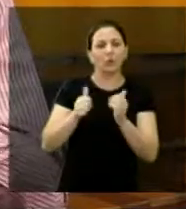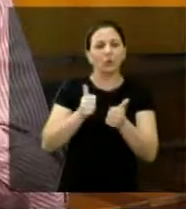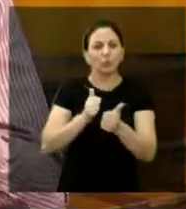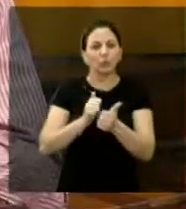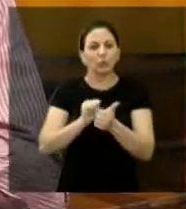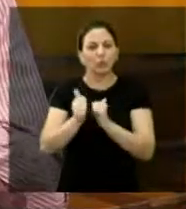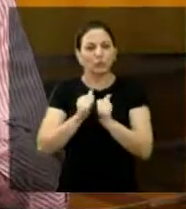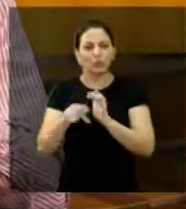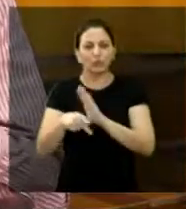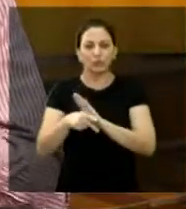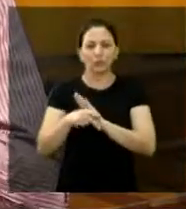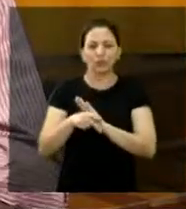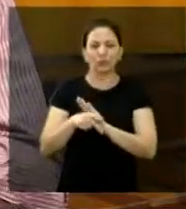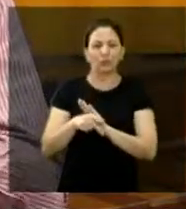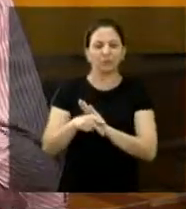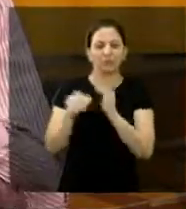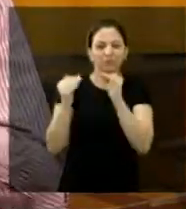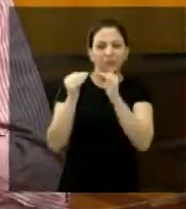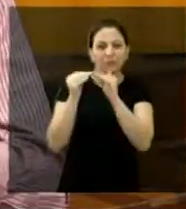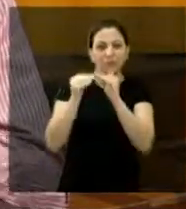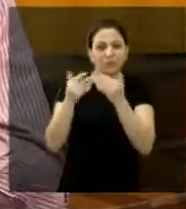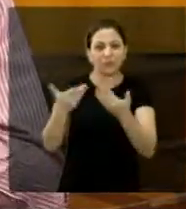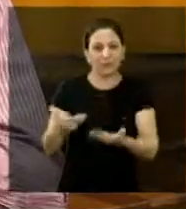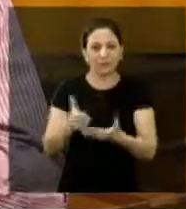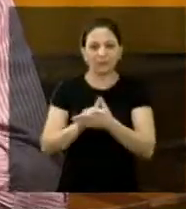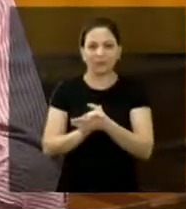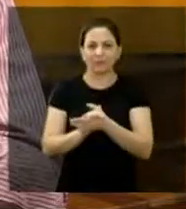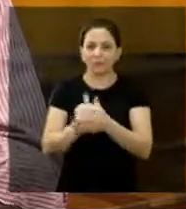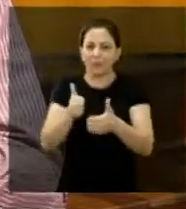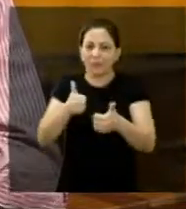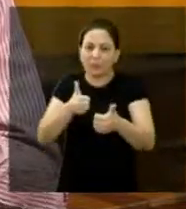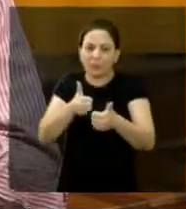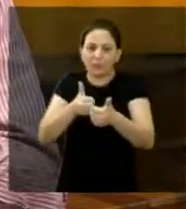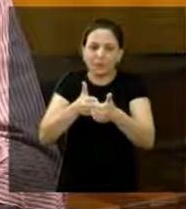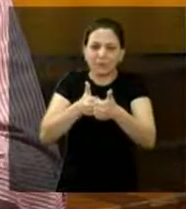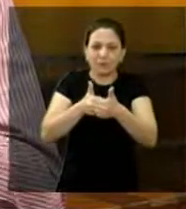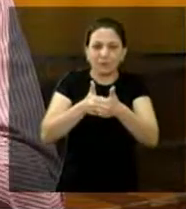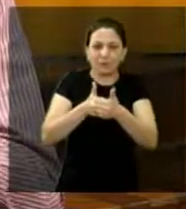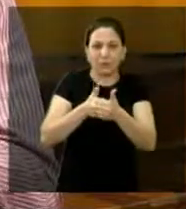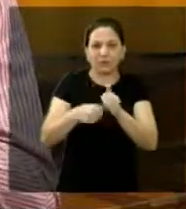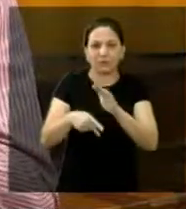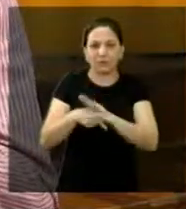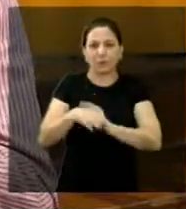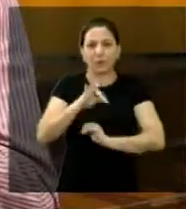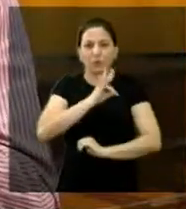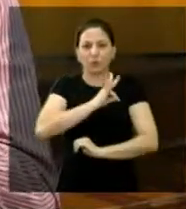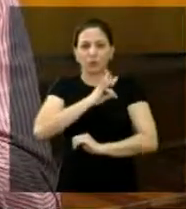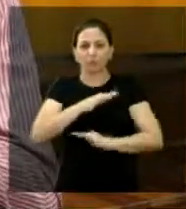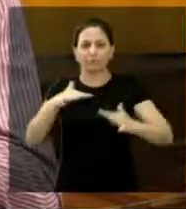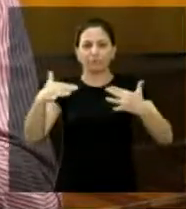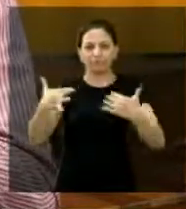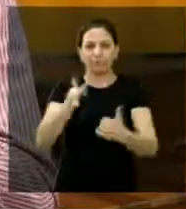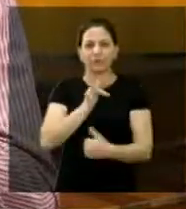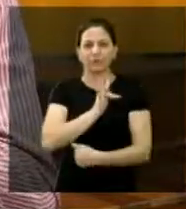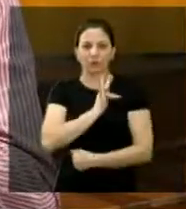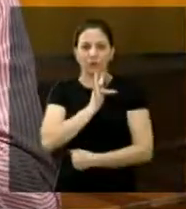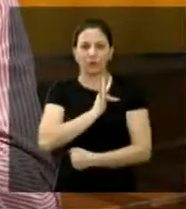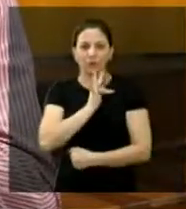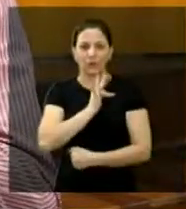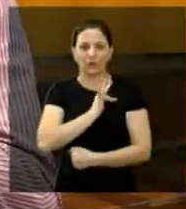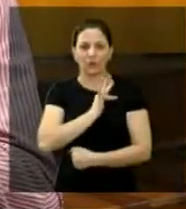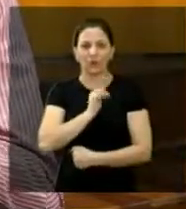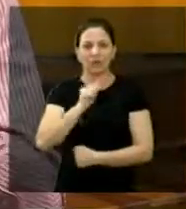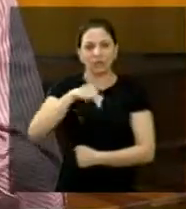essa coincidência, né? E depois disso a gente se aproximou, eu me aproximei muito da Ferroviária, através do Antônio Carlos